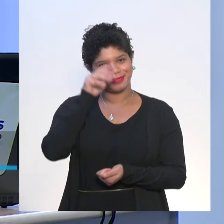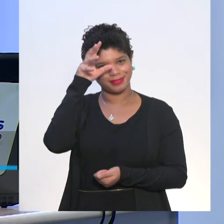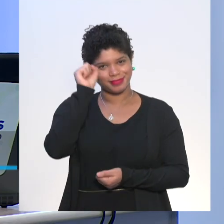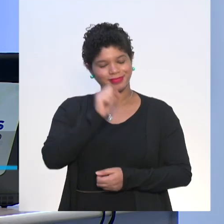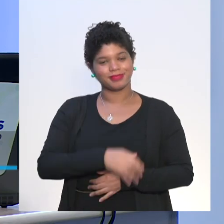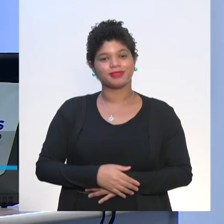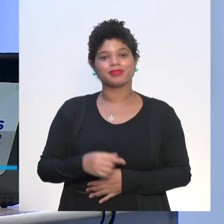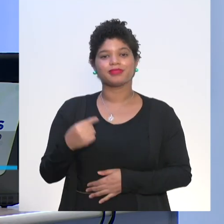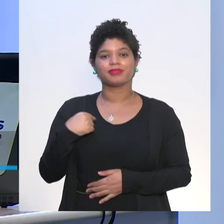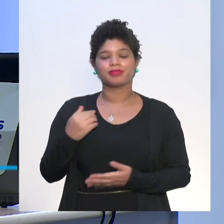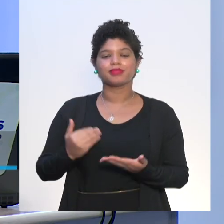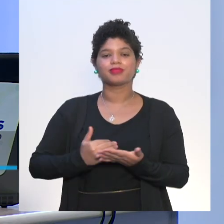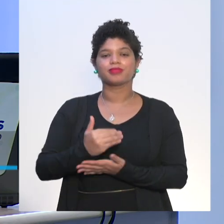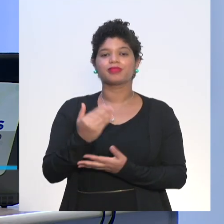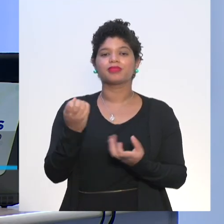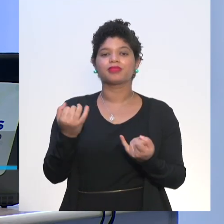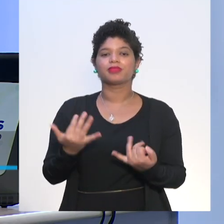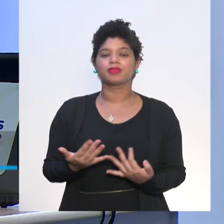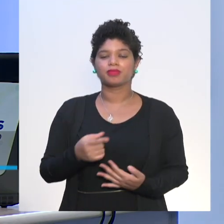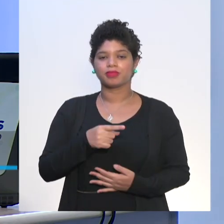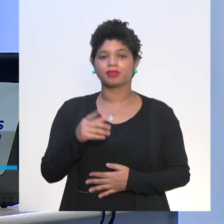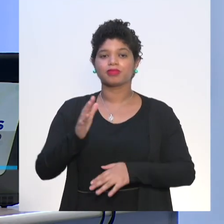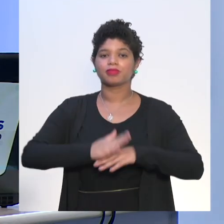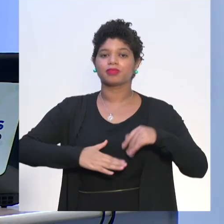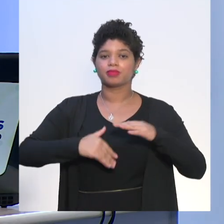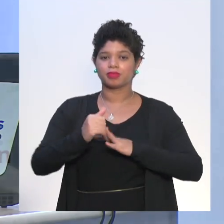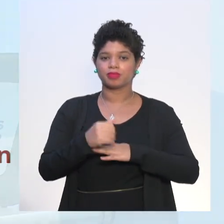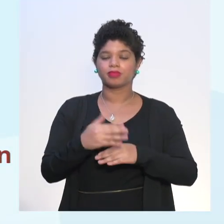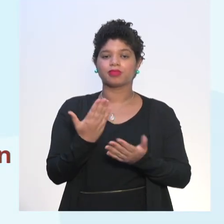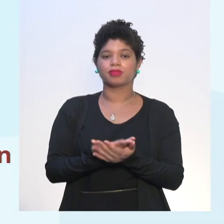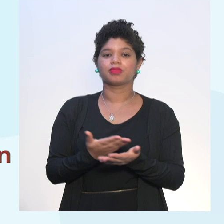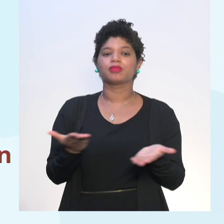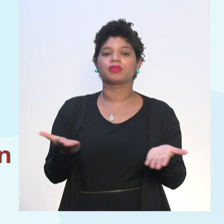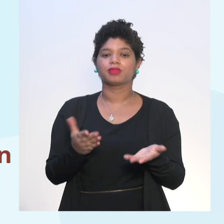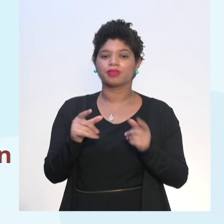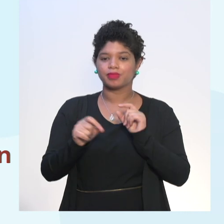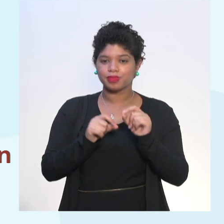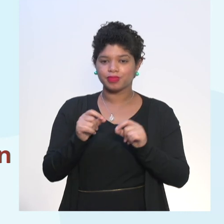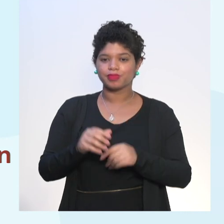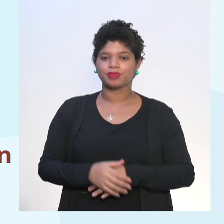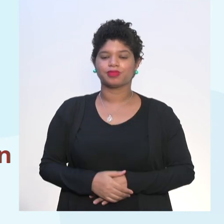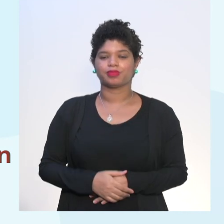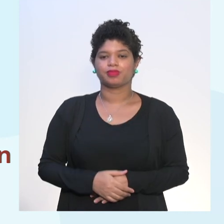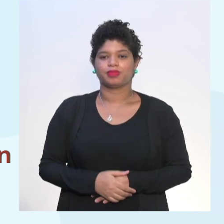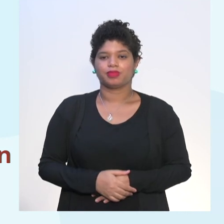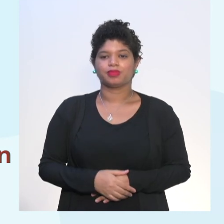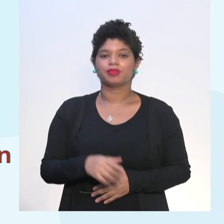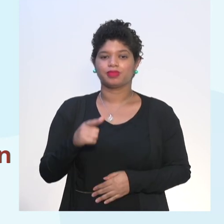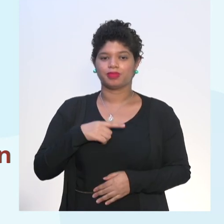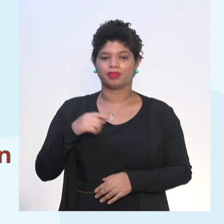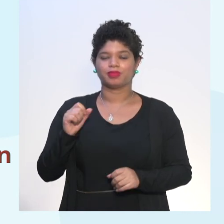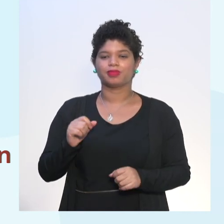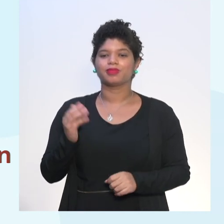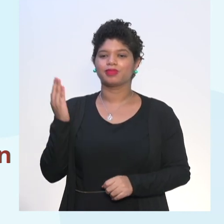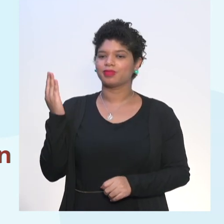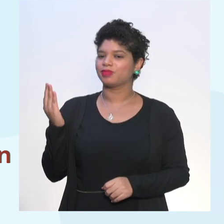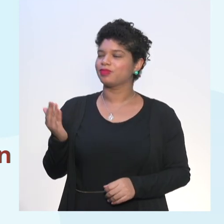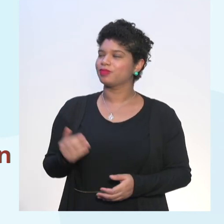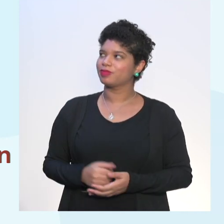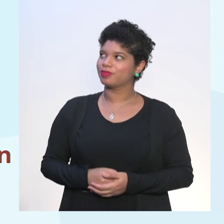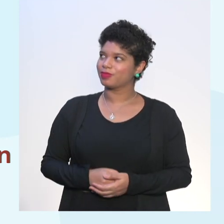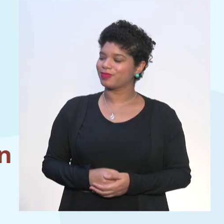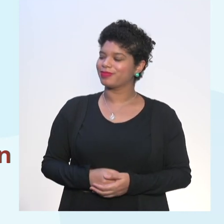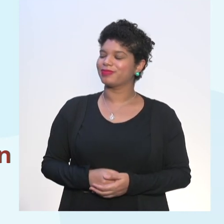Começo contando para vocês a habilidade da aula de hoje. Aparece aí na tela e é a seguinte: